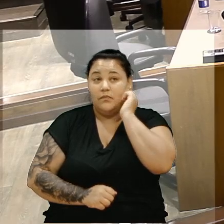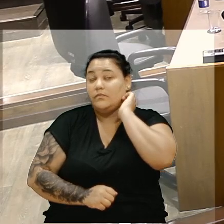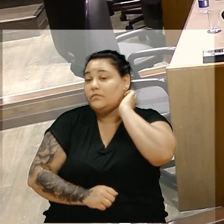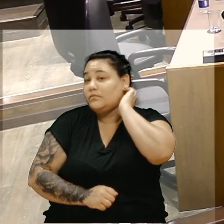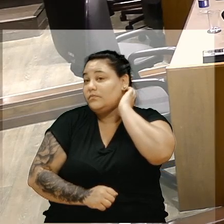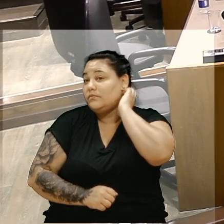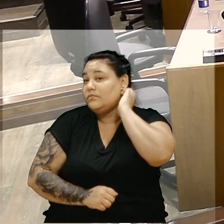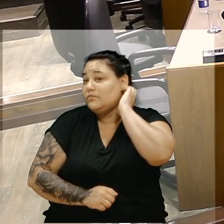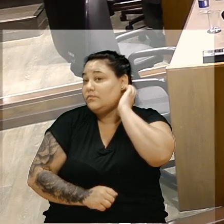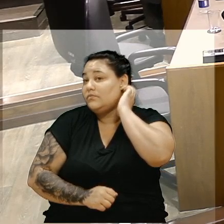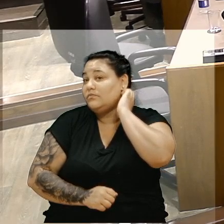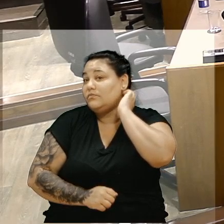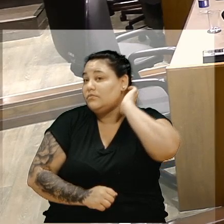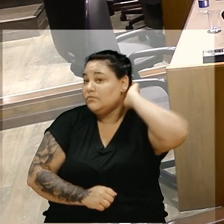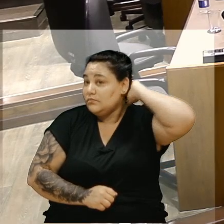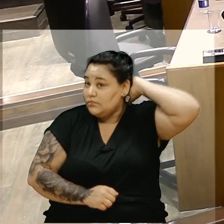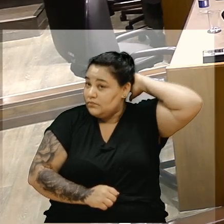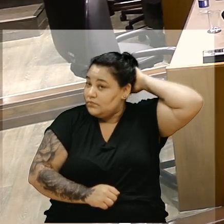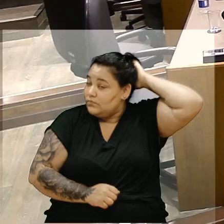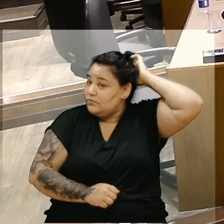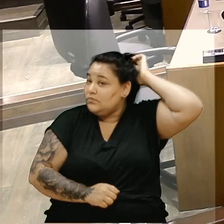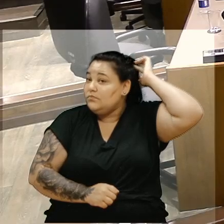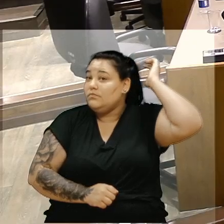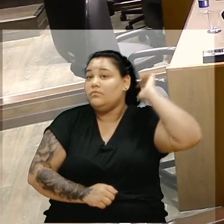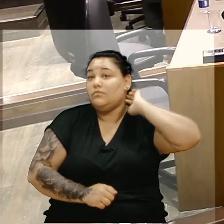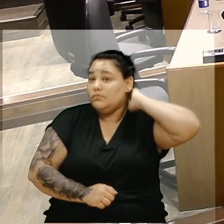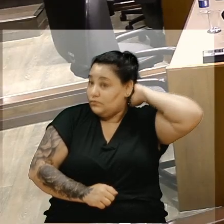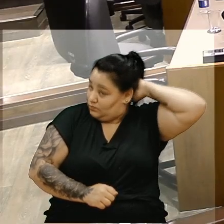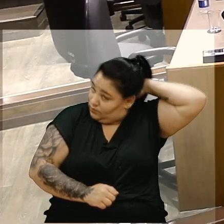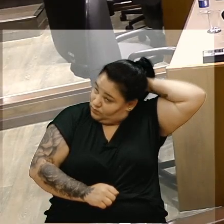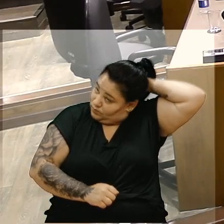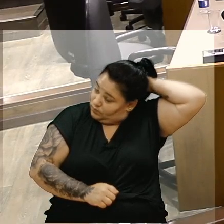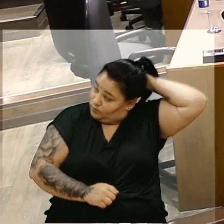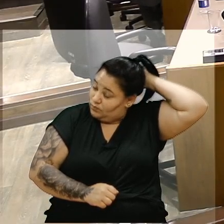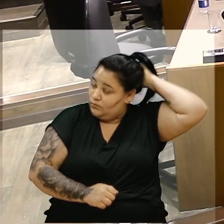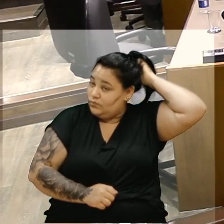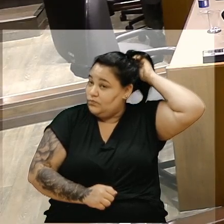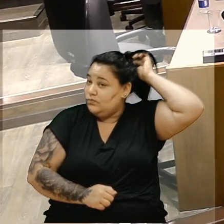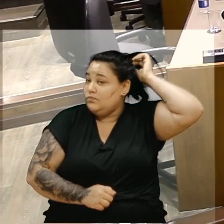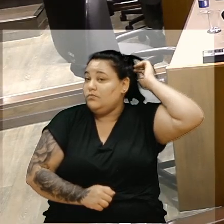Da tribuna, segue o vereador Daniel. Obrigado.